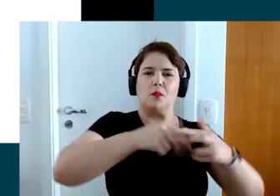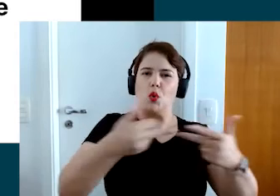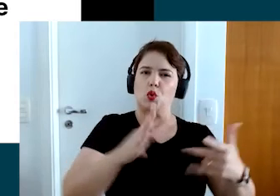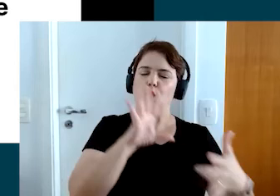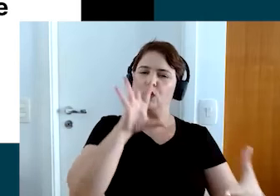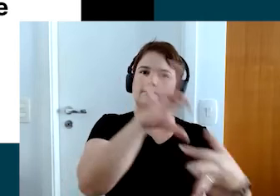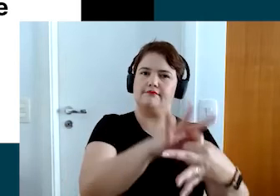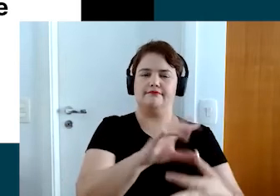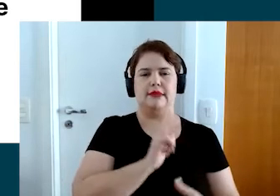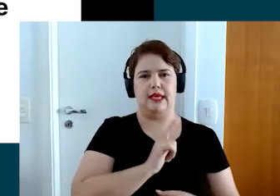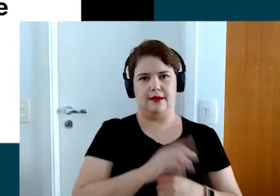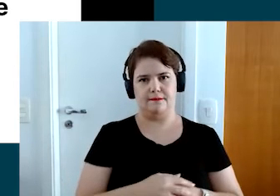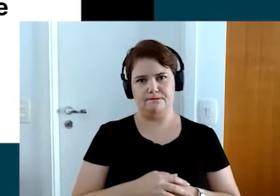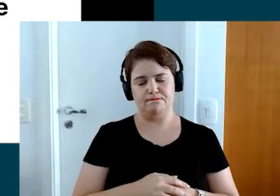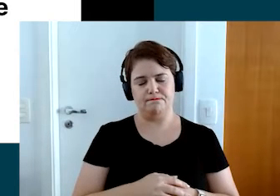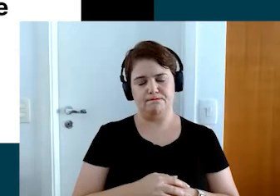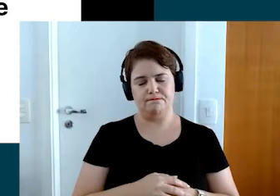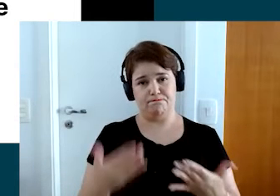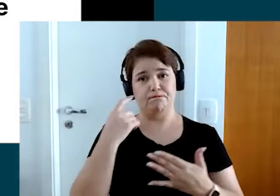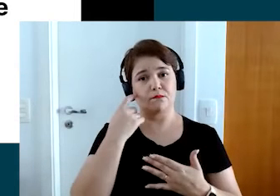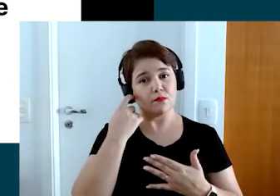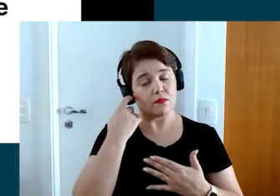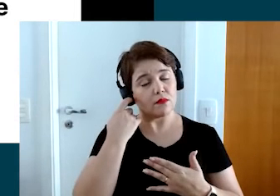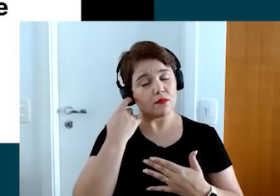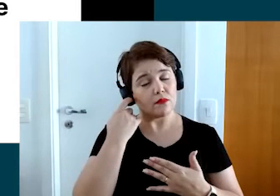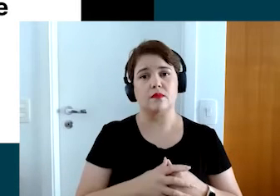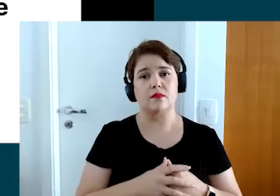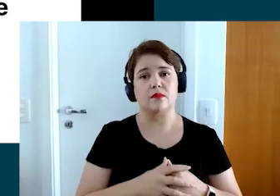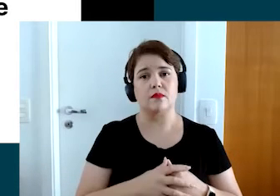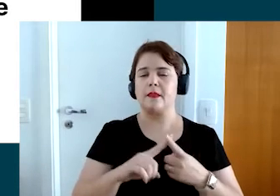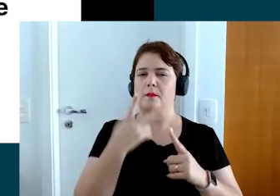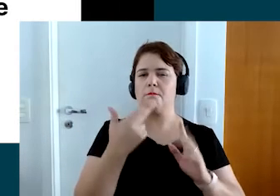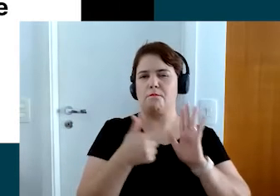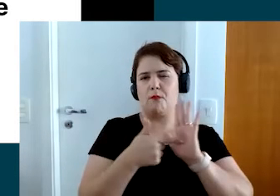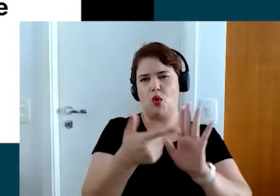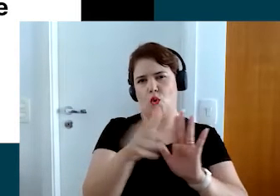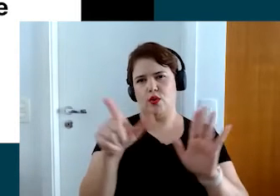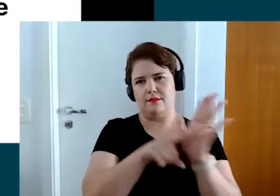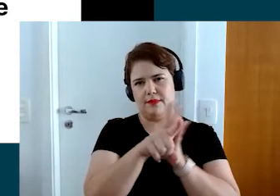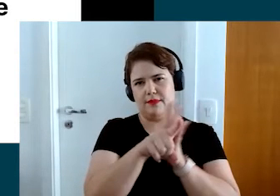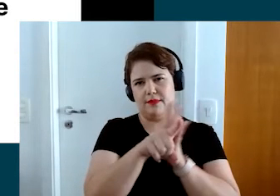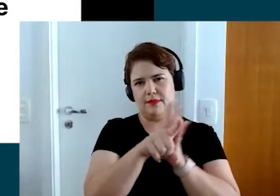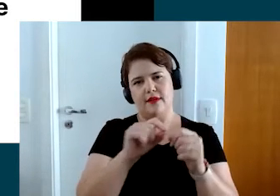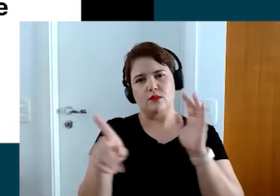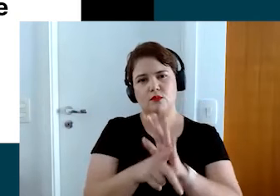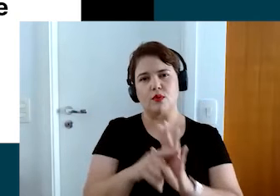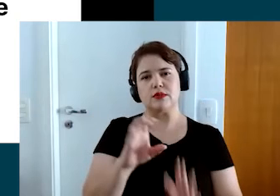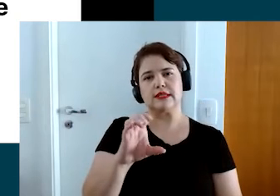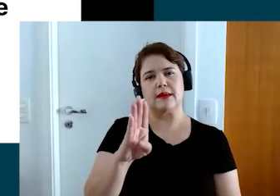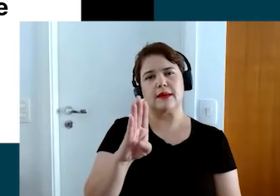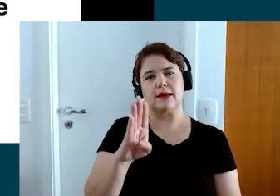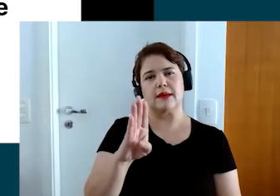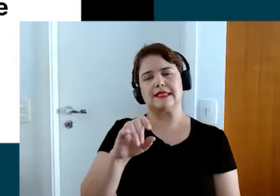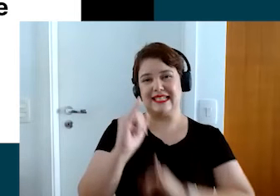inserido, né? Então, eu trago outra pesquisa aqui, que foi realizada pela CB Insights. A CB Insights é